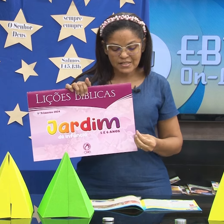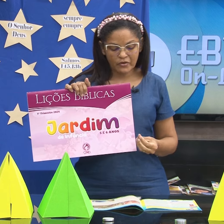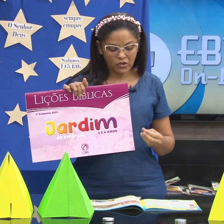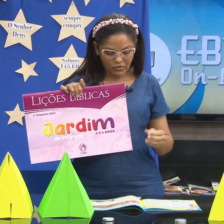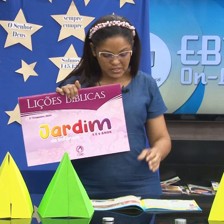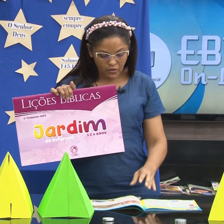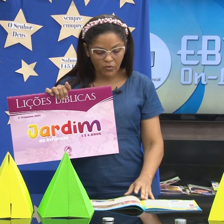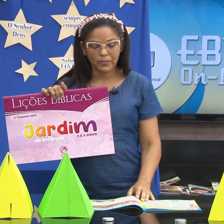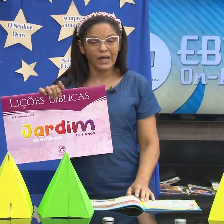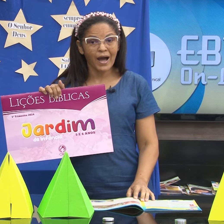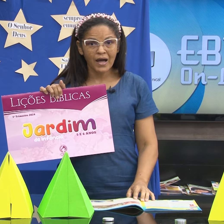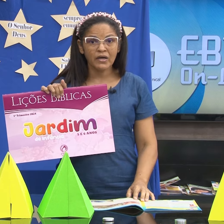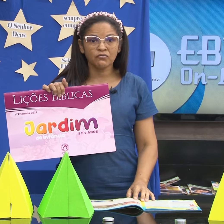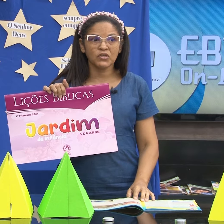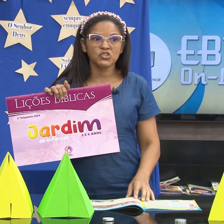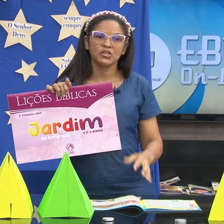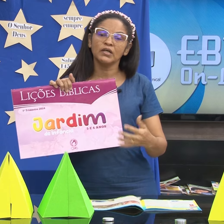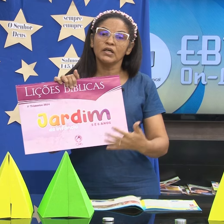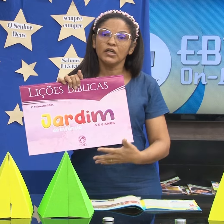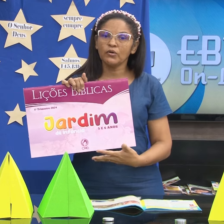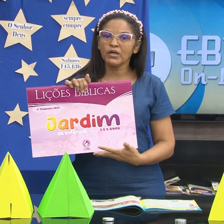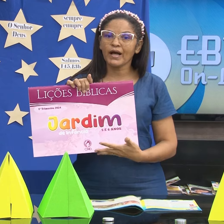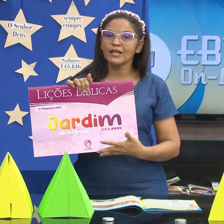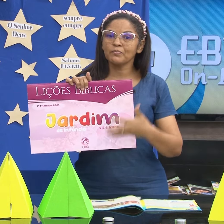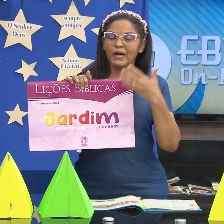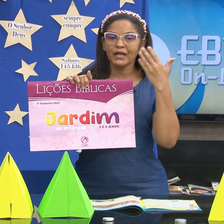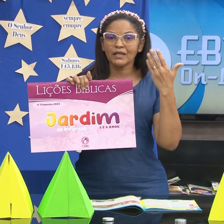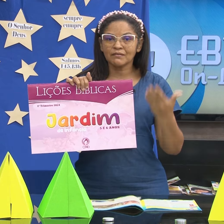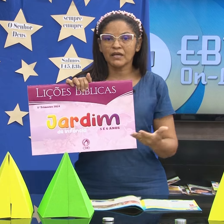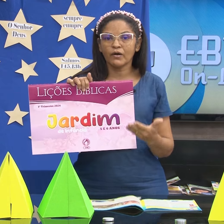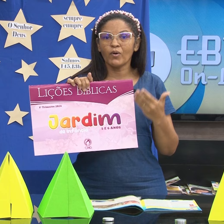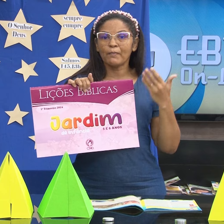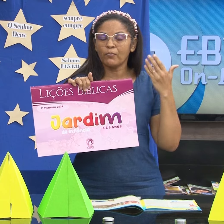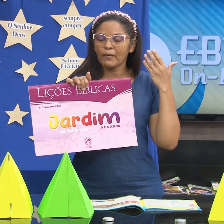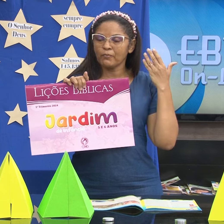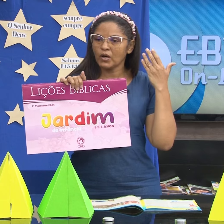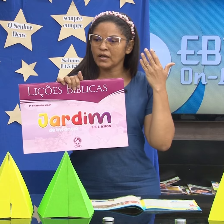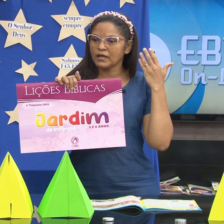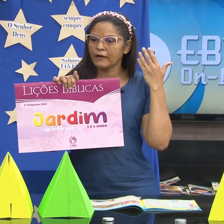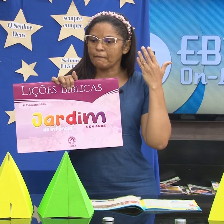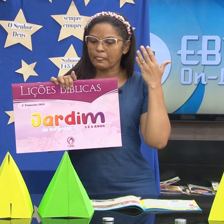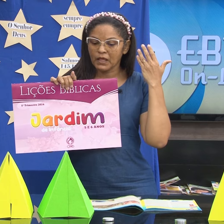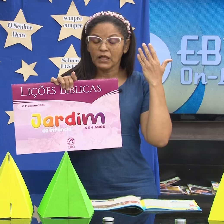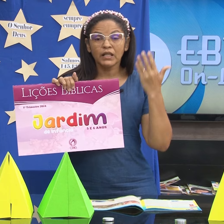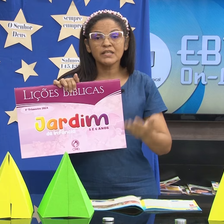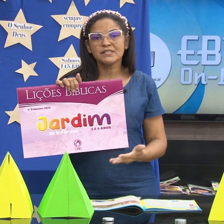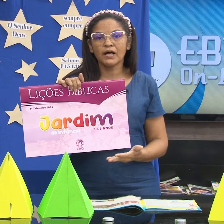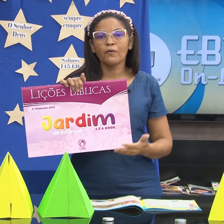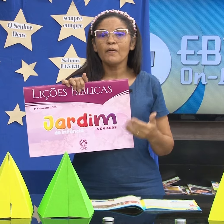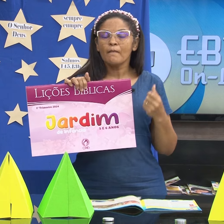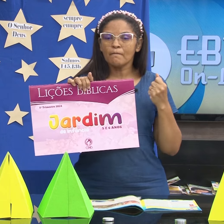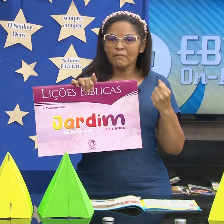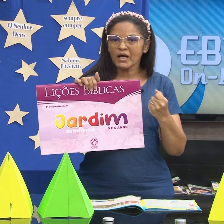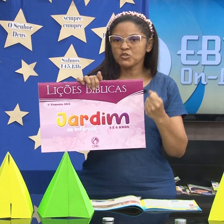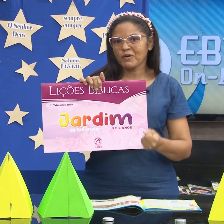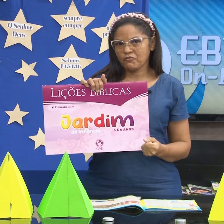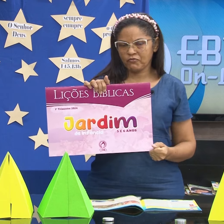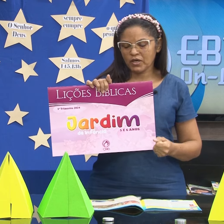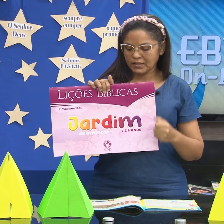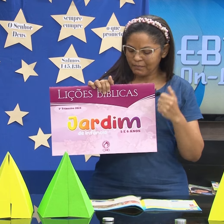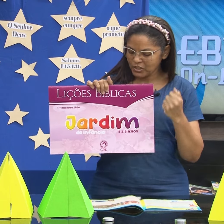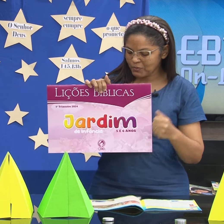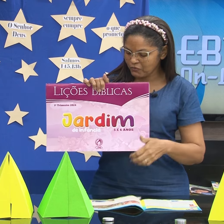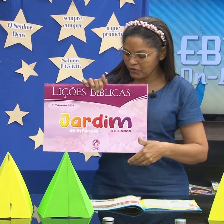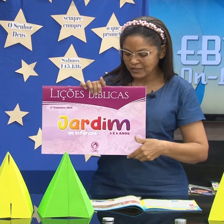é necessário que você compre a revista e o encarte para que tenha uma uma uma lição mais